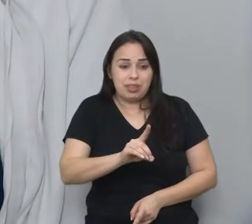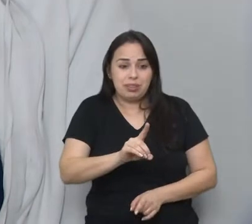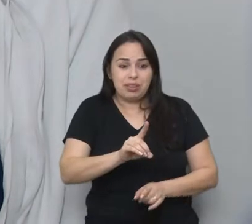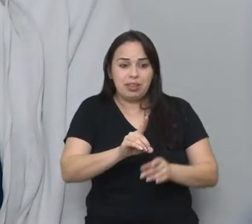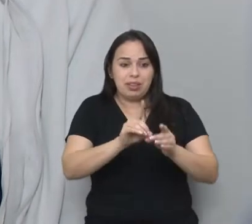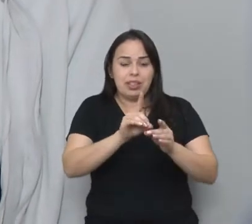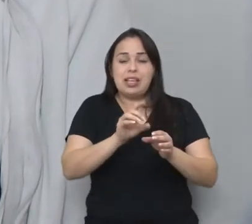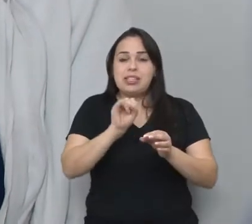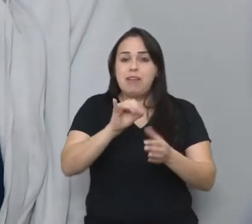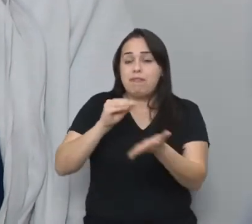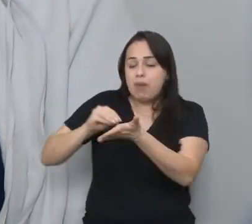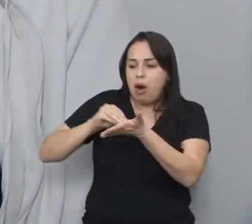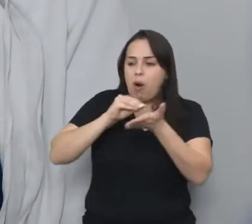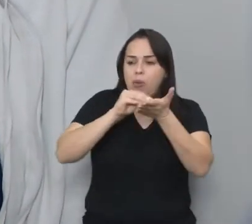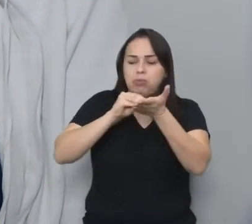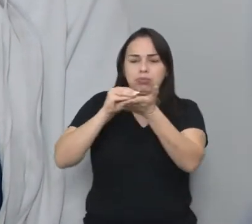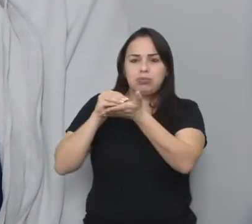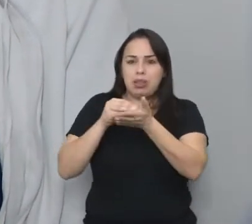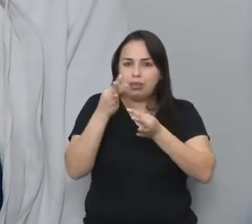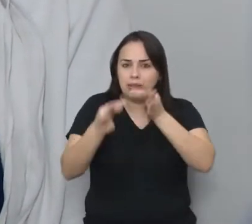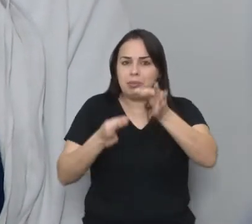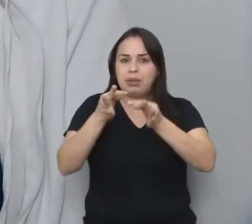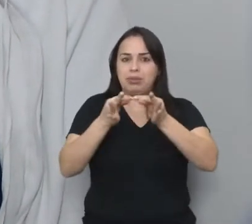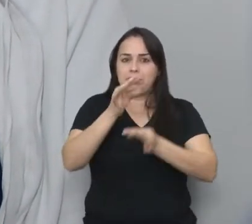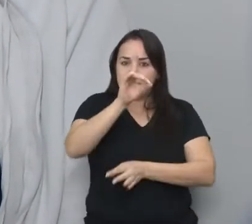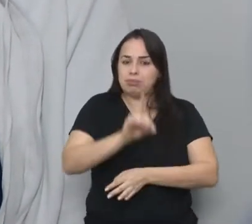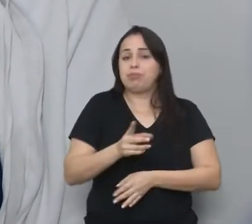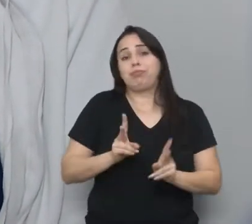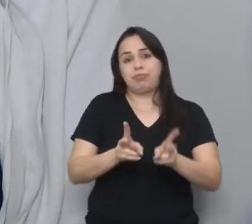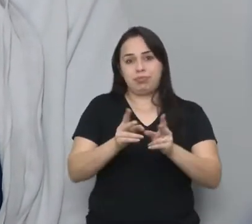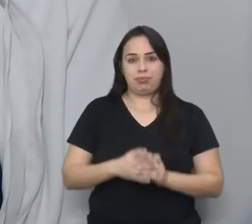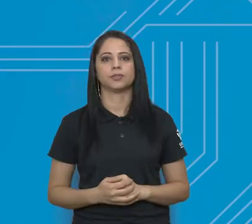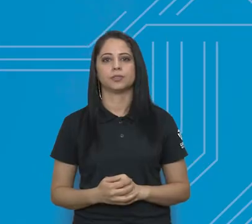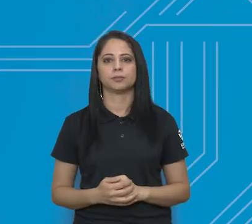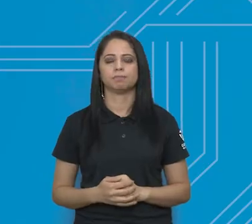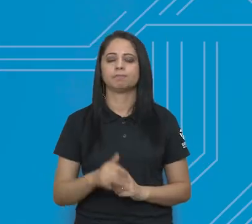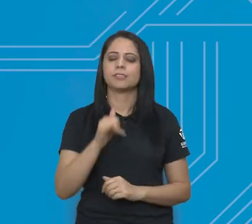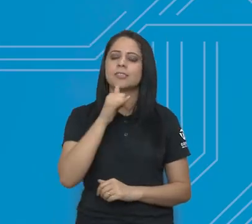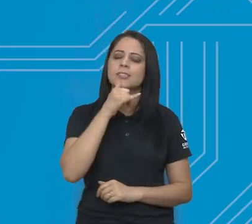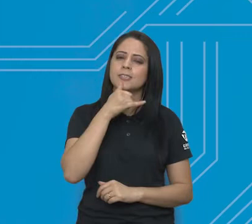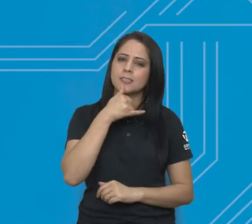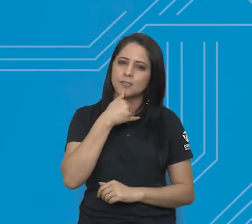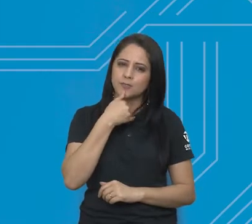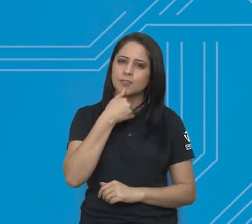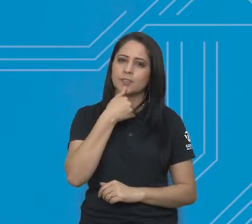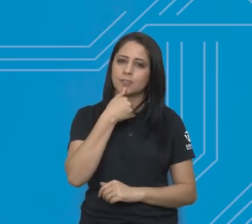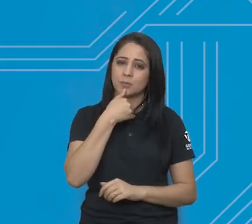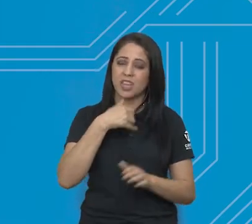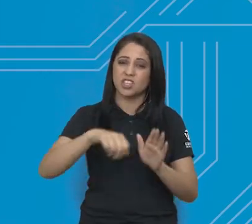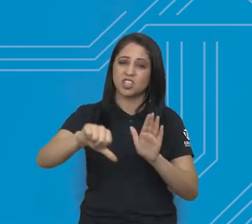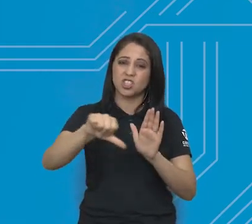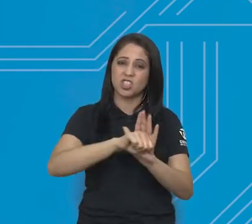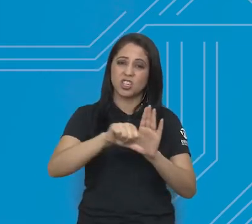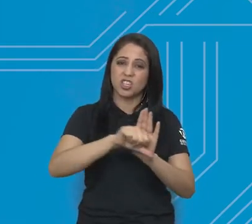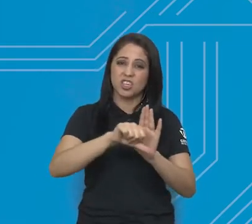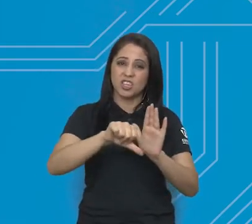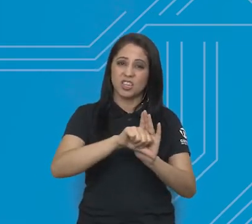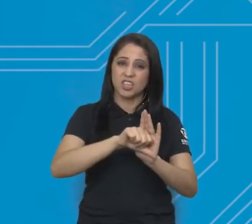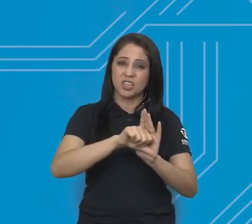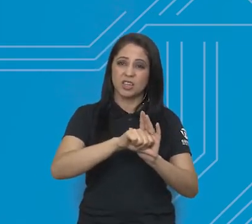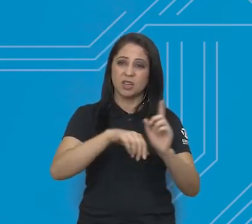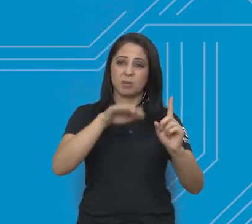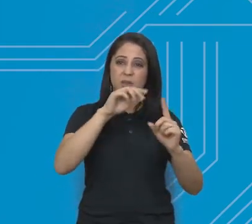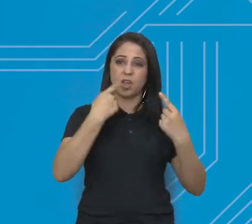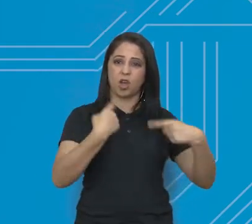vai se instalar se essa criança não fizer, se seu filho não fizer o tratamento. Infelizmente, crimes de feminicídio e